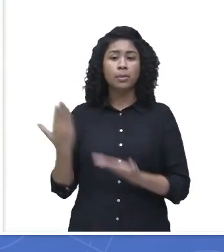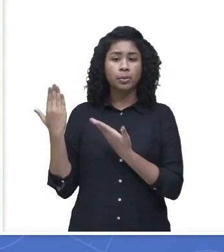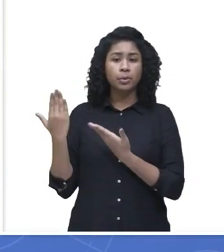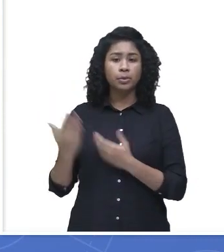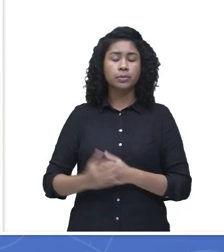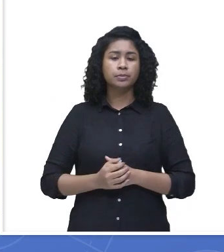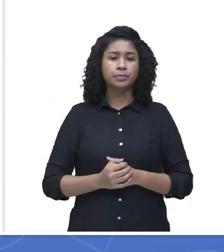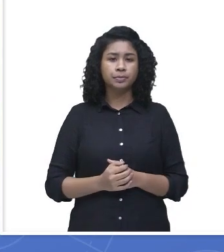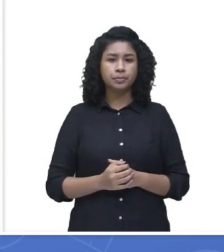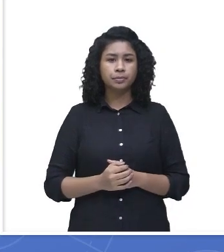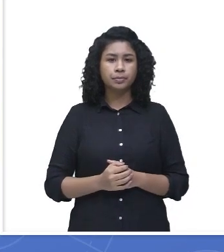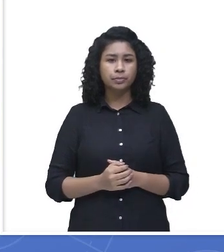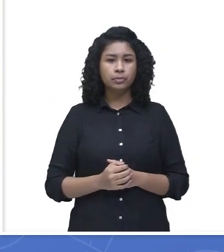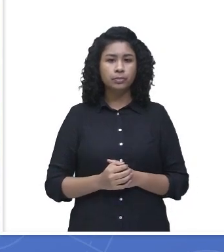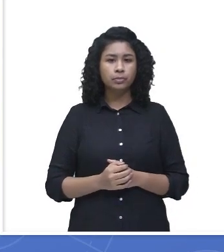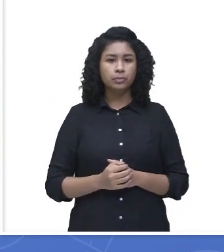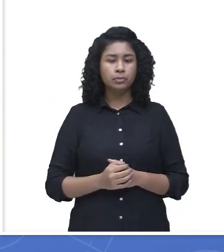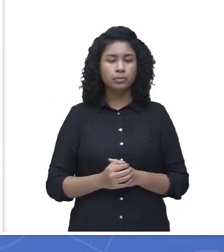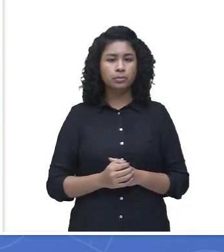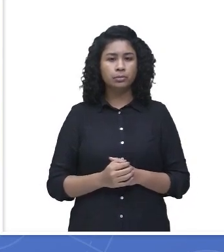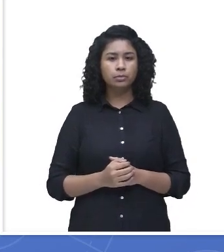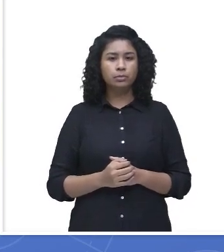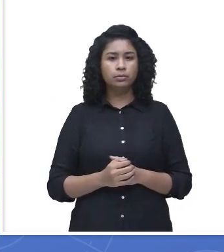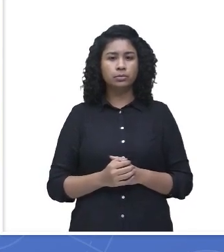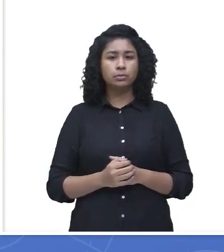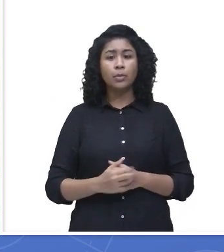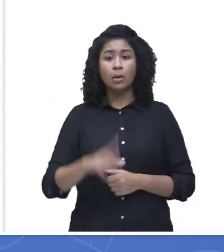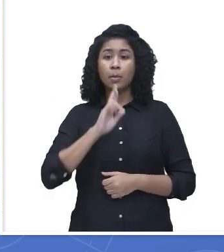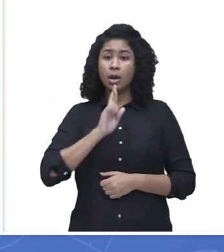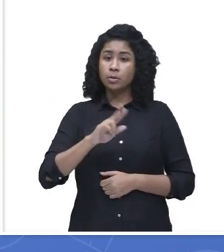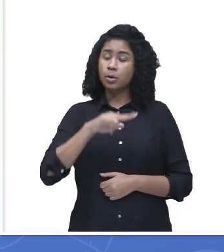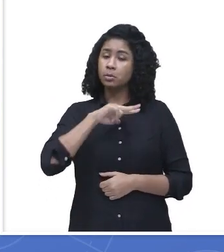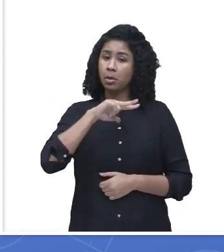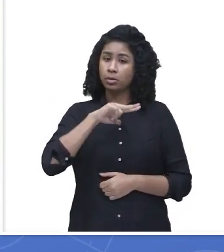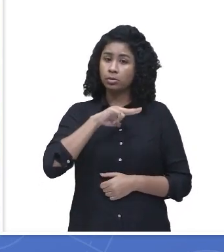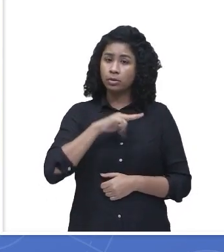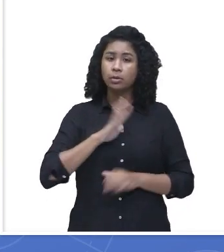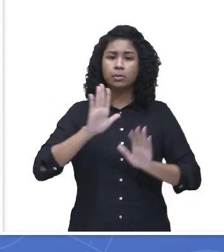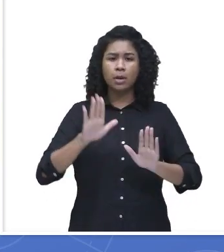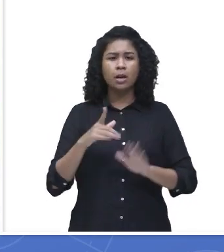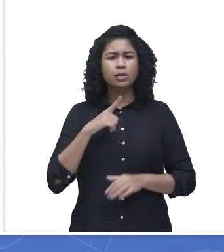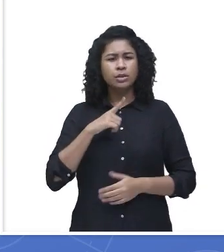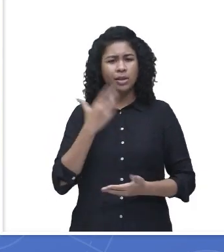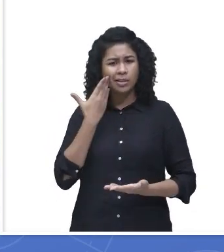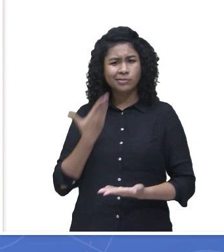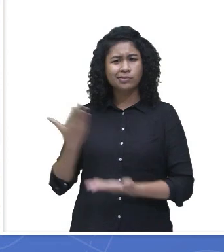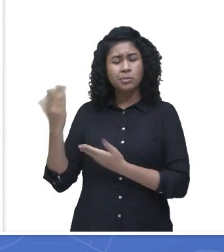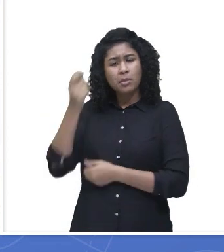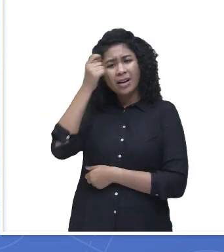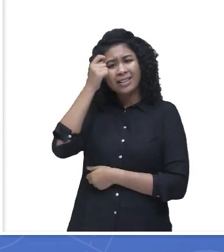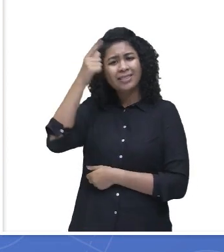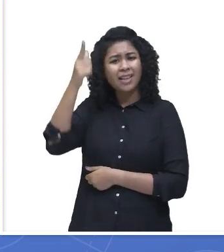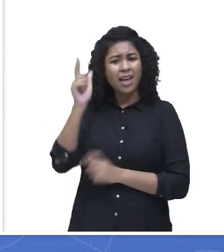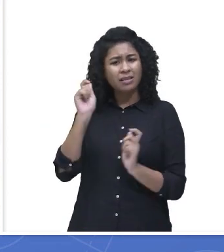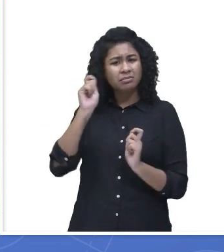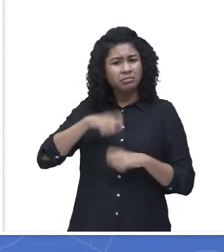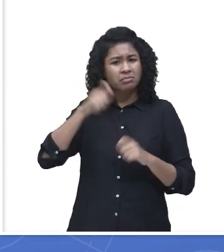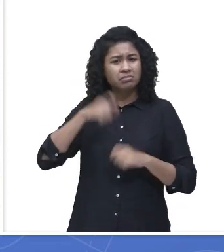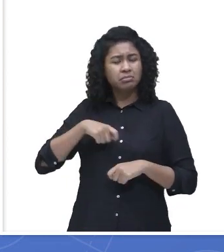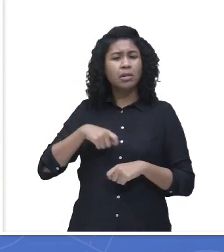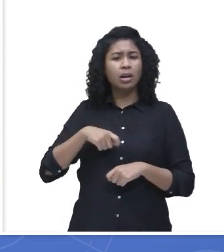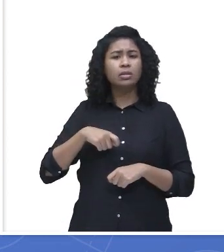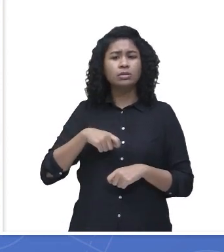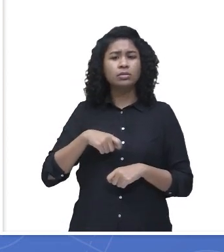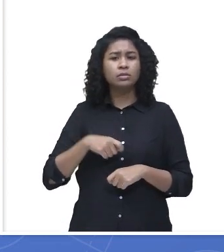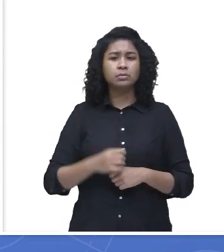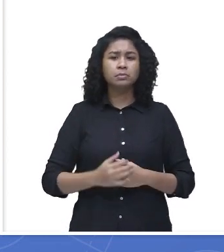rapidinho. Olha só. É uma resposta pessoal, mas observe que no gabarito eu tenho uma ideia, uma possibilidade do que seria